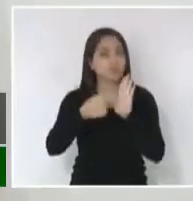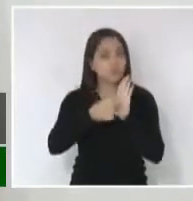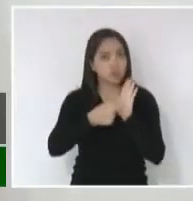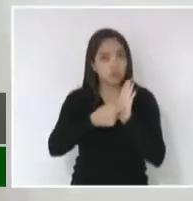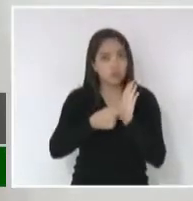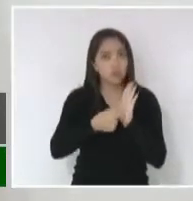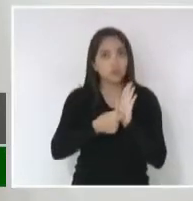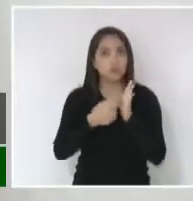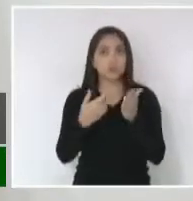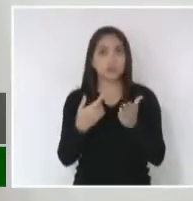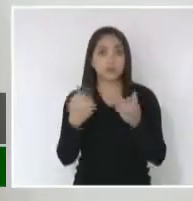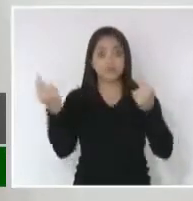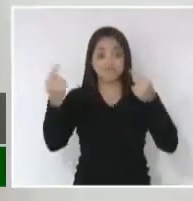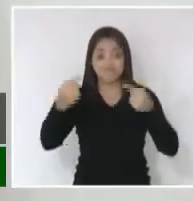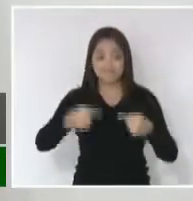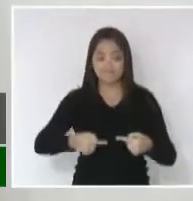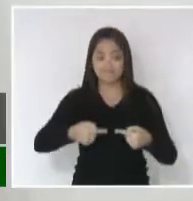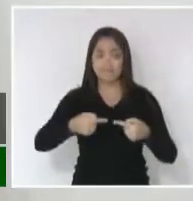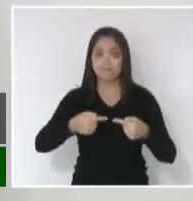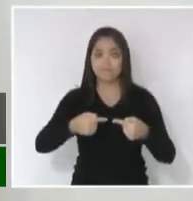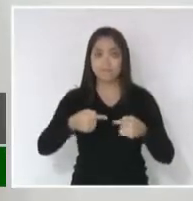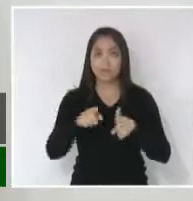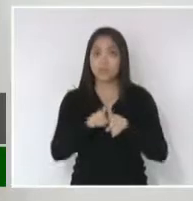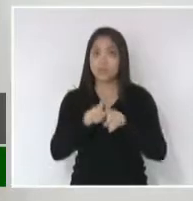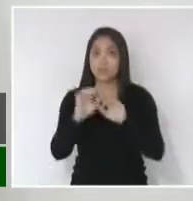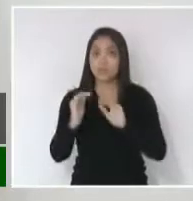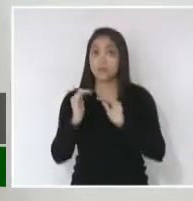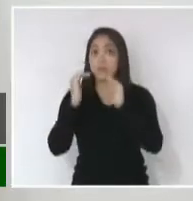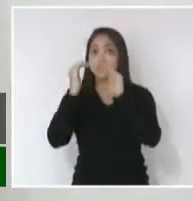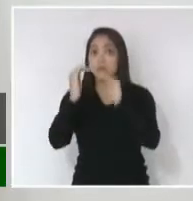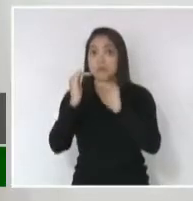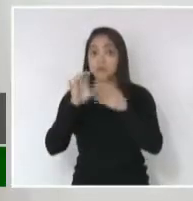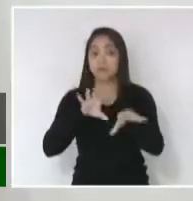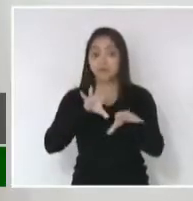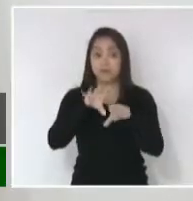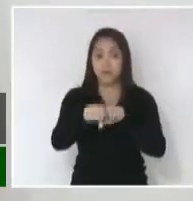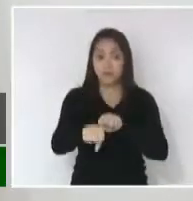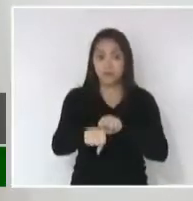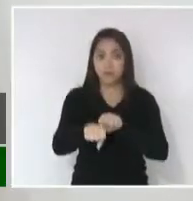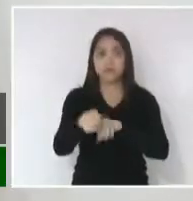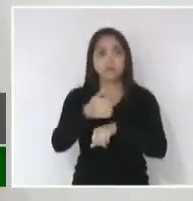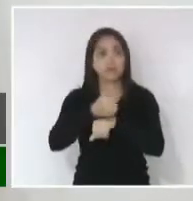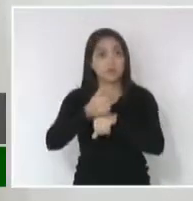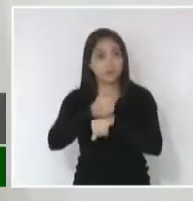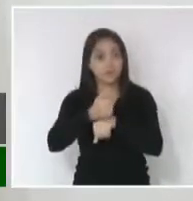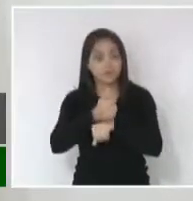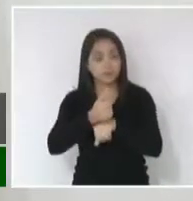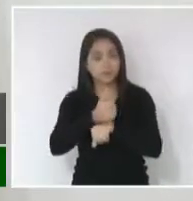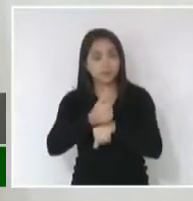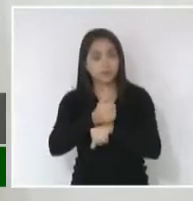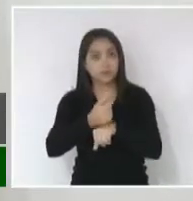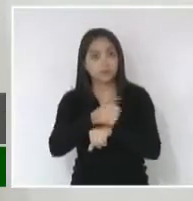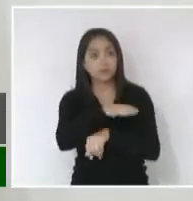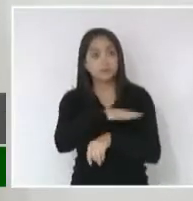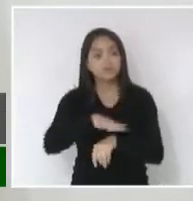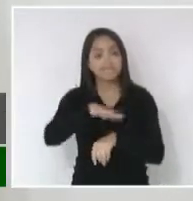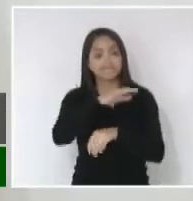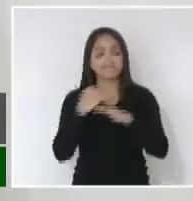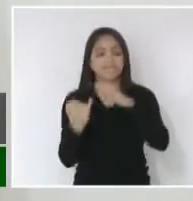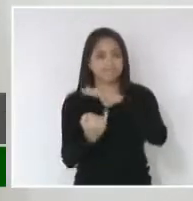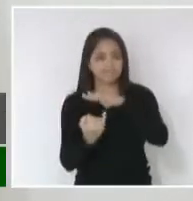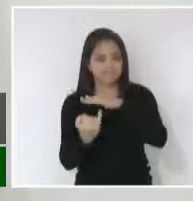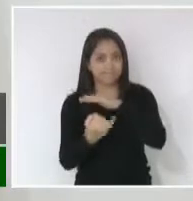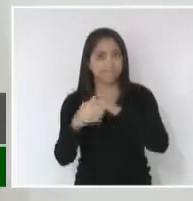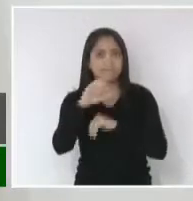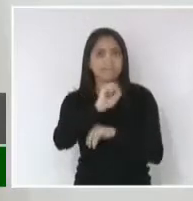causas da competitividade e, acima de tudo, da formação de profissionais no setor da indústria